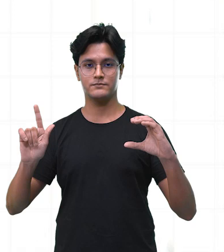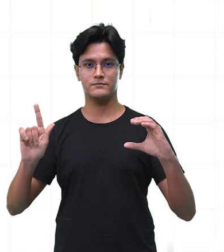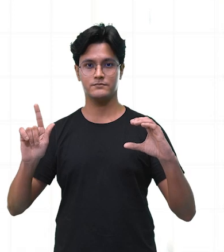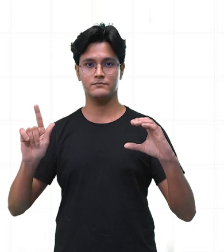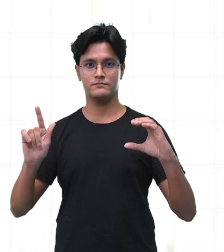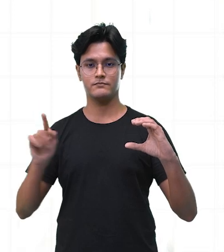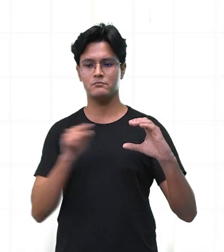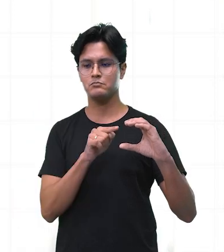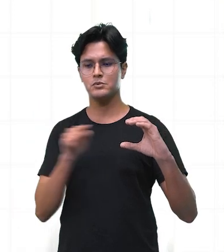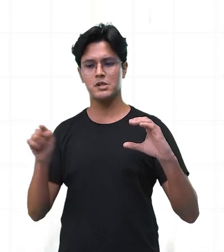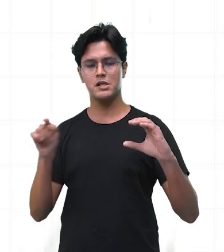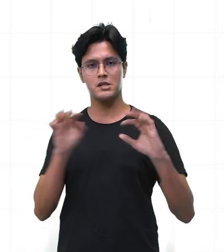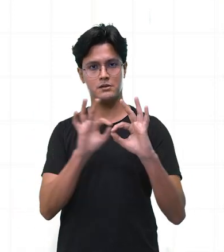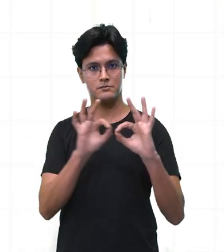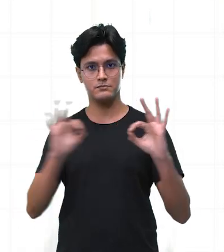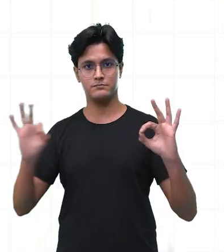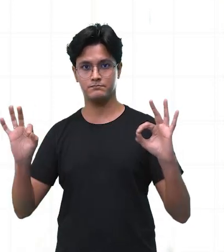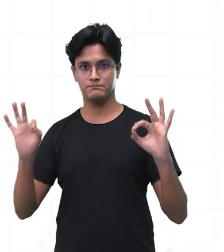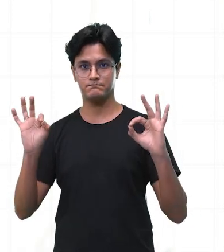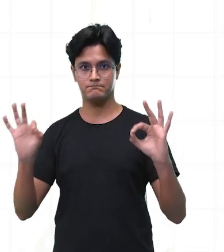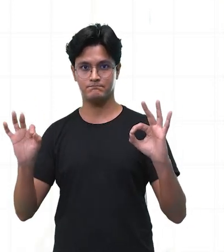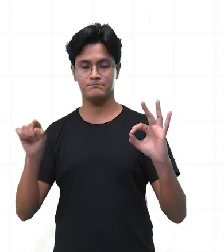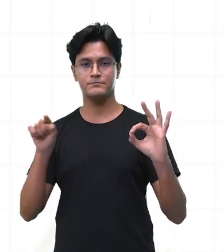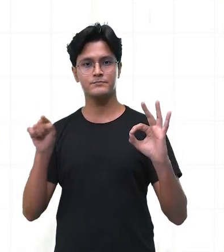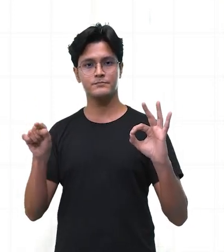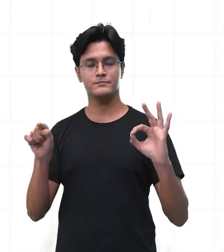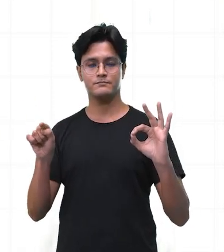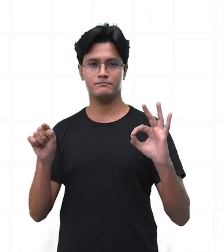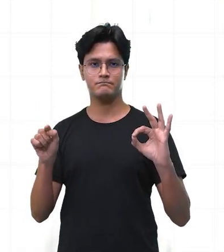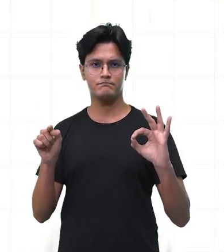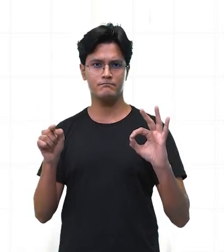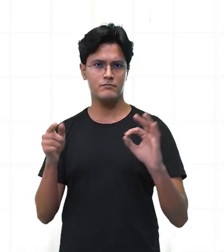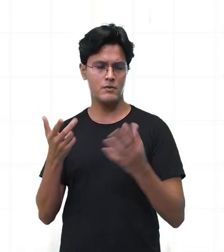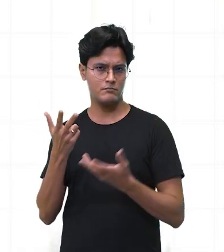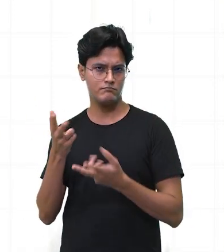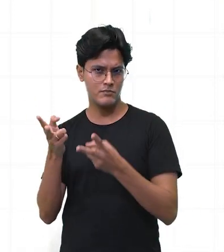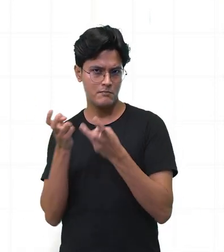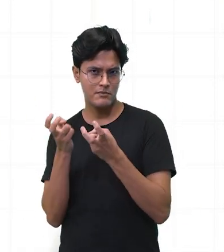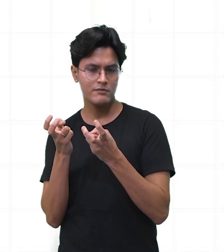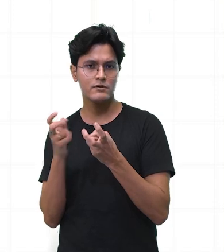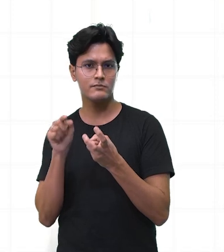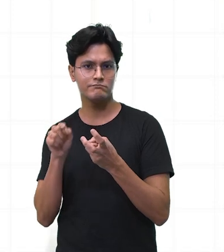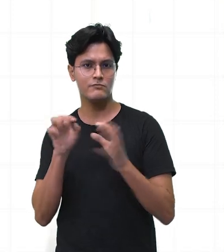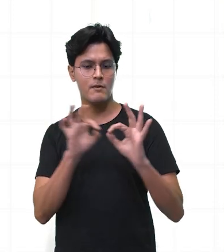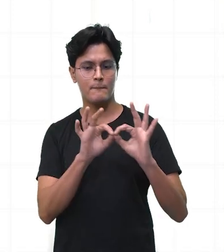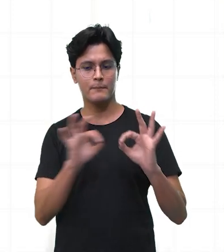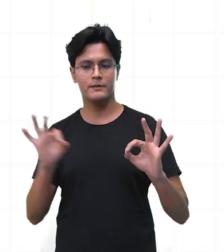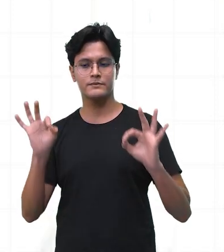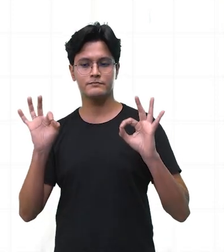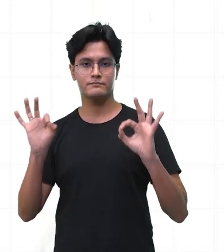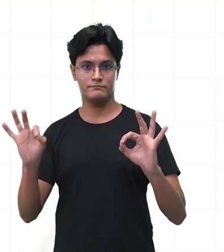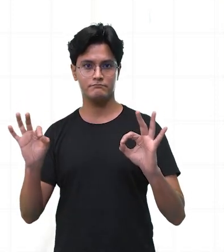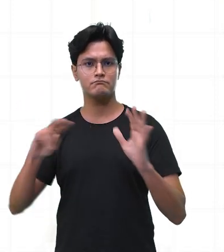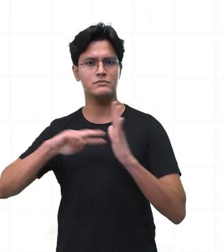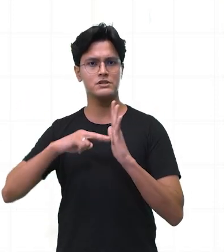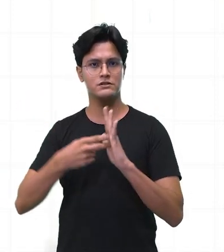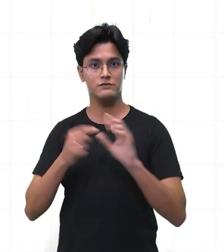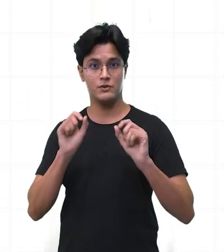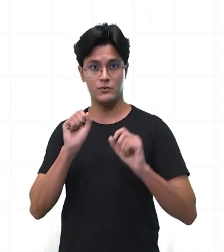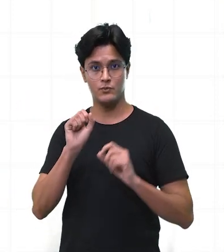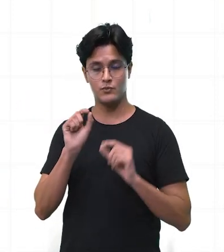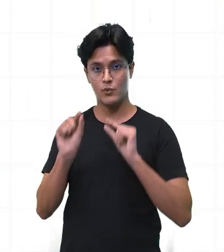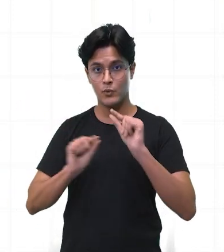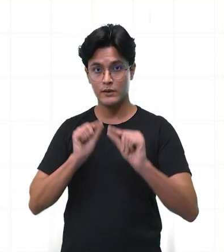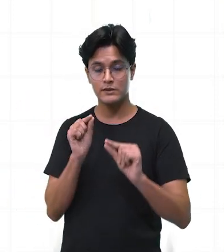Esse segmento de reta, observem aí, ele é um segmento, ou seja, se eu